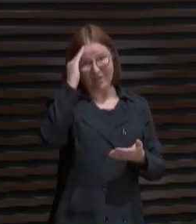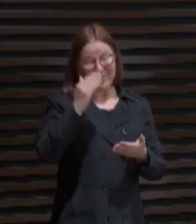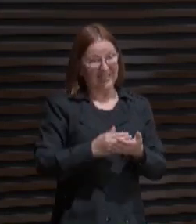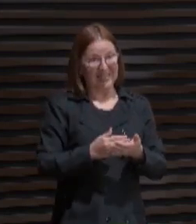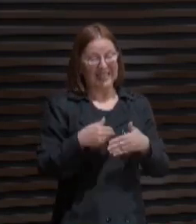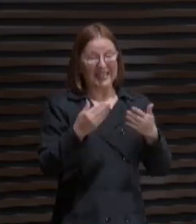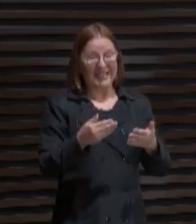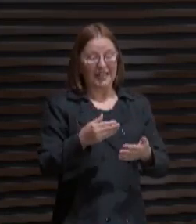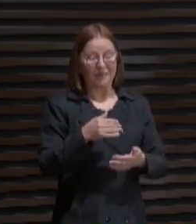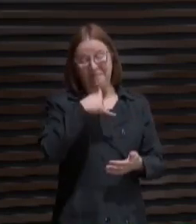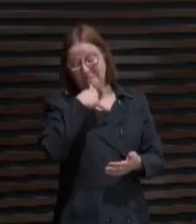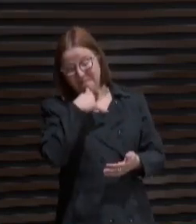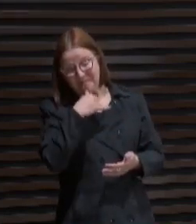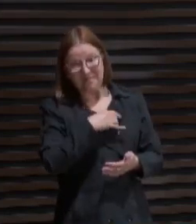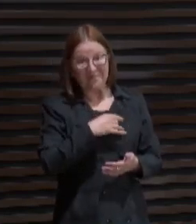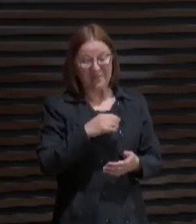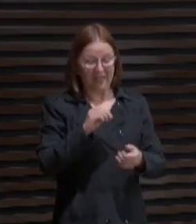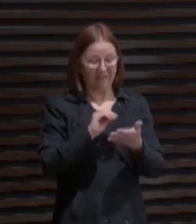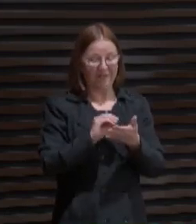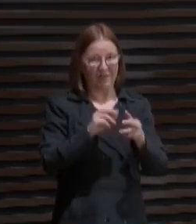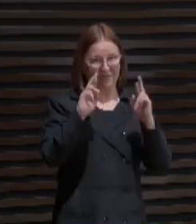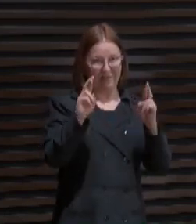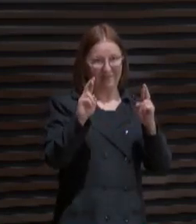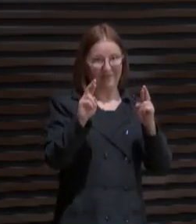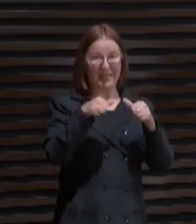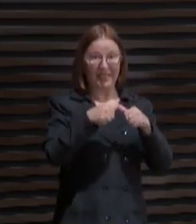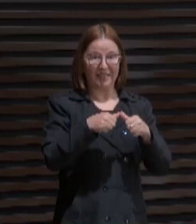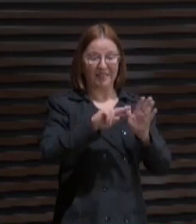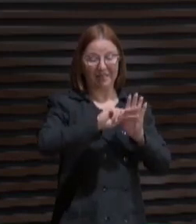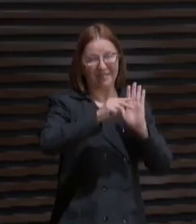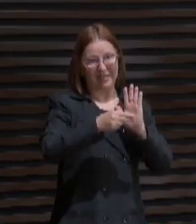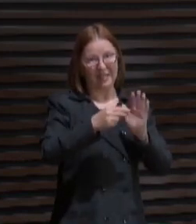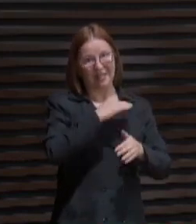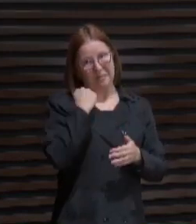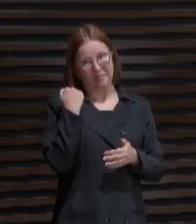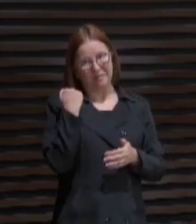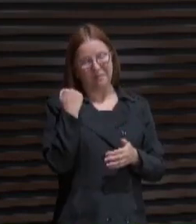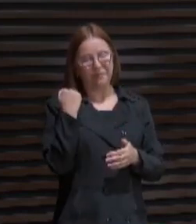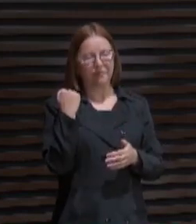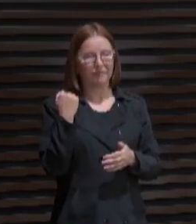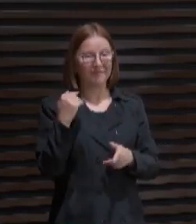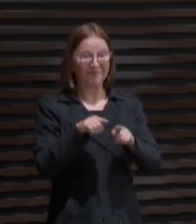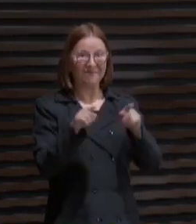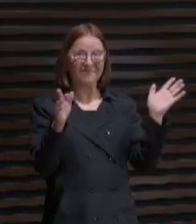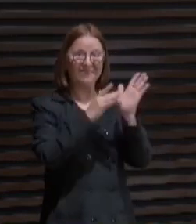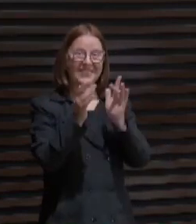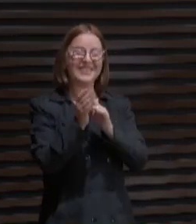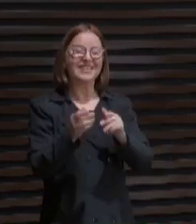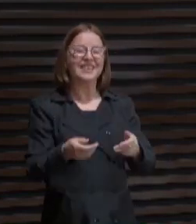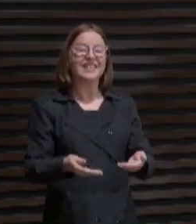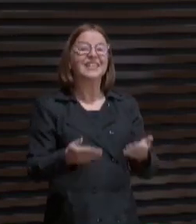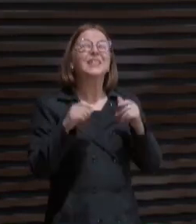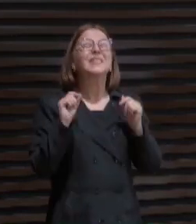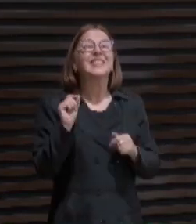tristeza, medo e desesperança. Esses são os efeitos da morte. Mas Jesus traz o que, meus